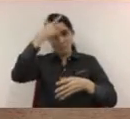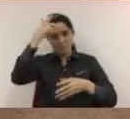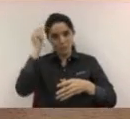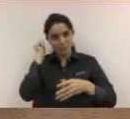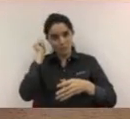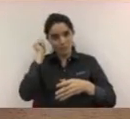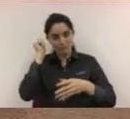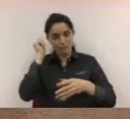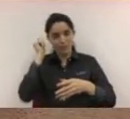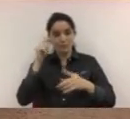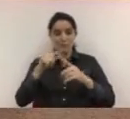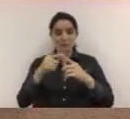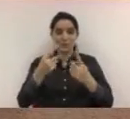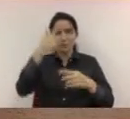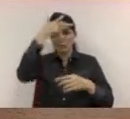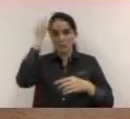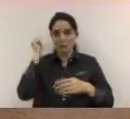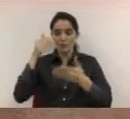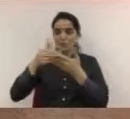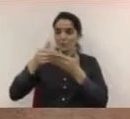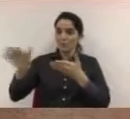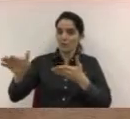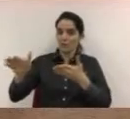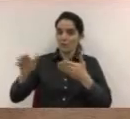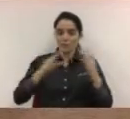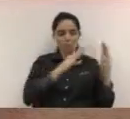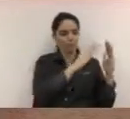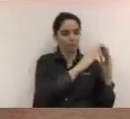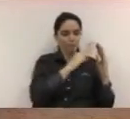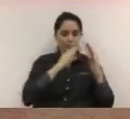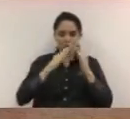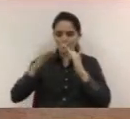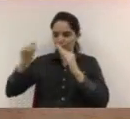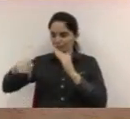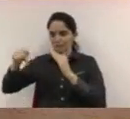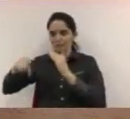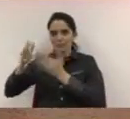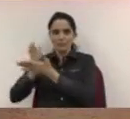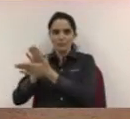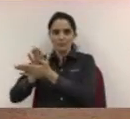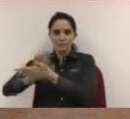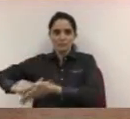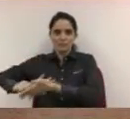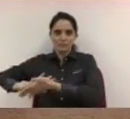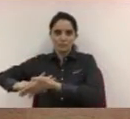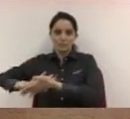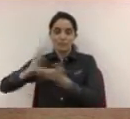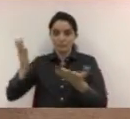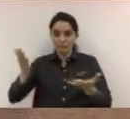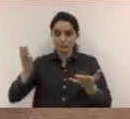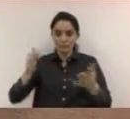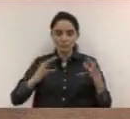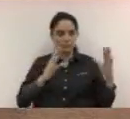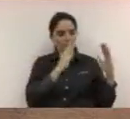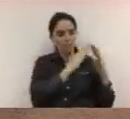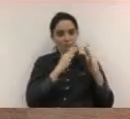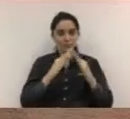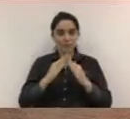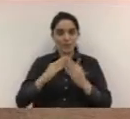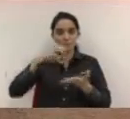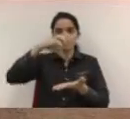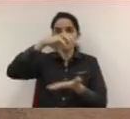Mas a problemática não está apenas nesse conjunto de 3 casarões, mas sim em todo o centro, onde, ao realizar um pequeno passeio pelas